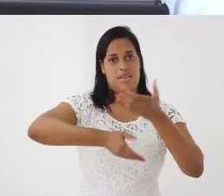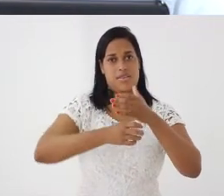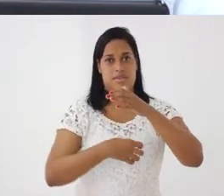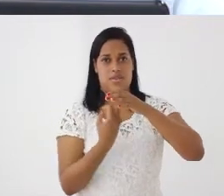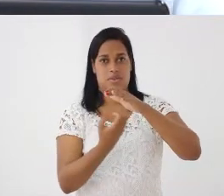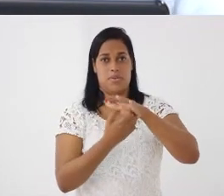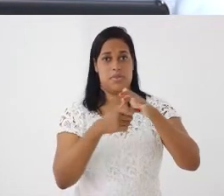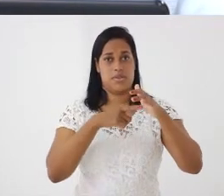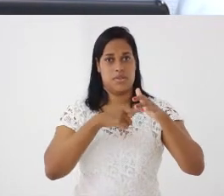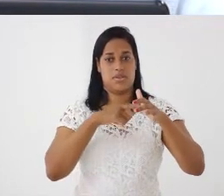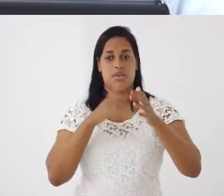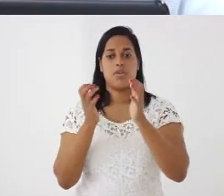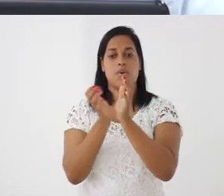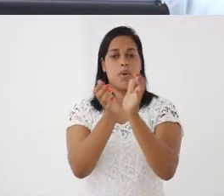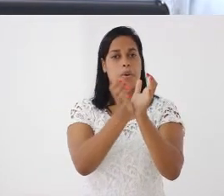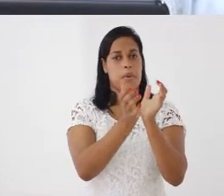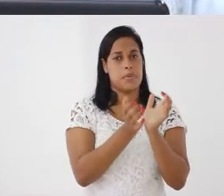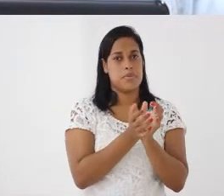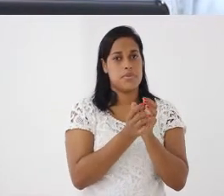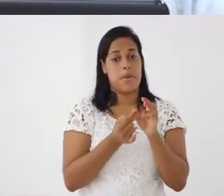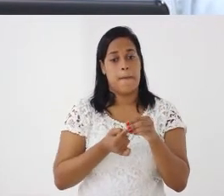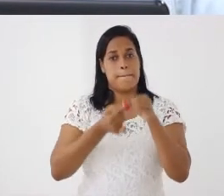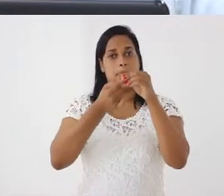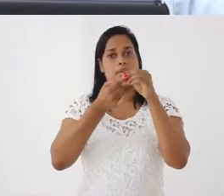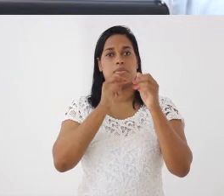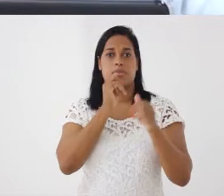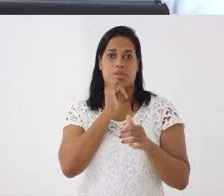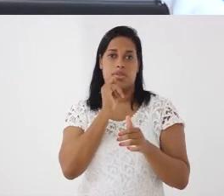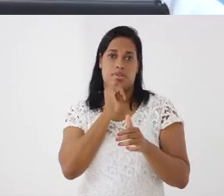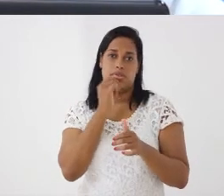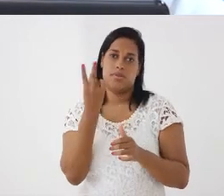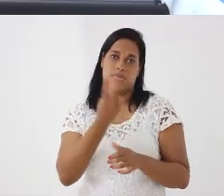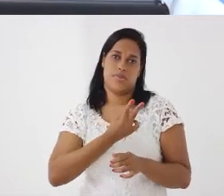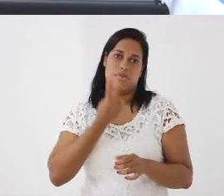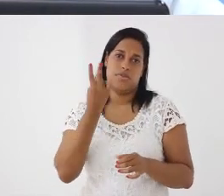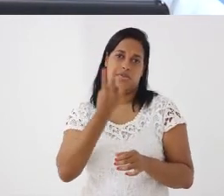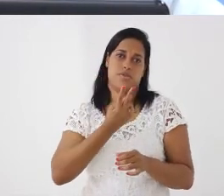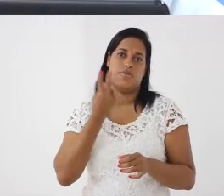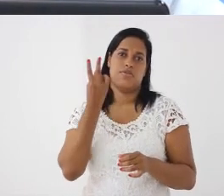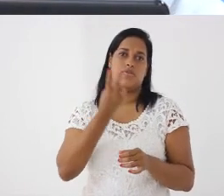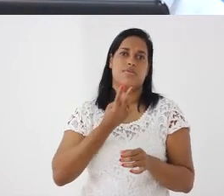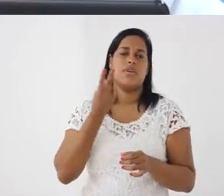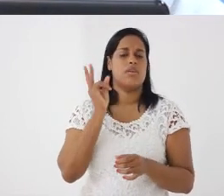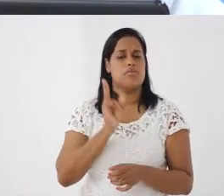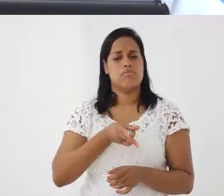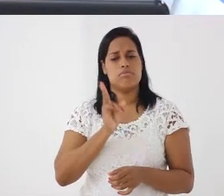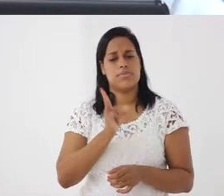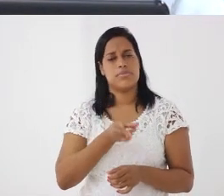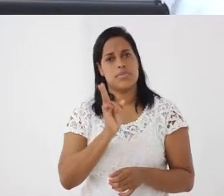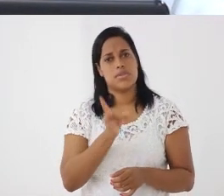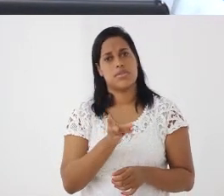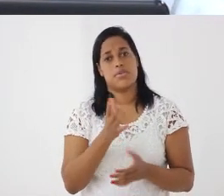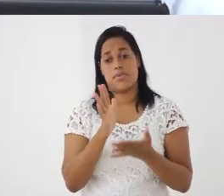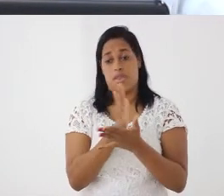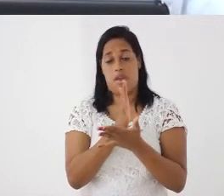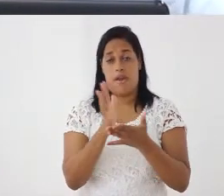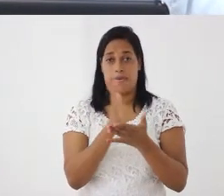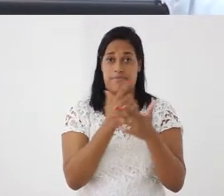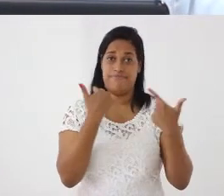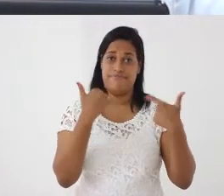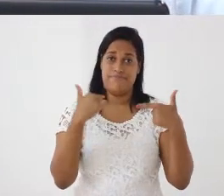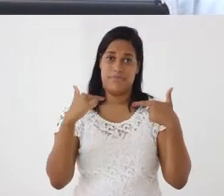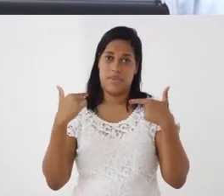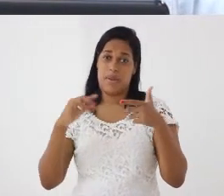empresa tem com sua comunidade de entorno é um dos principais exemplos dos valores com os quais está comprometida. Algumas ações